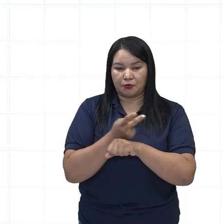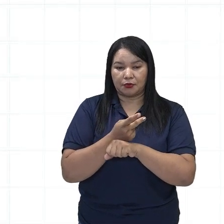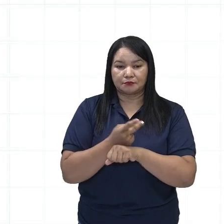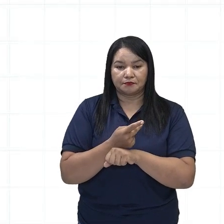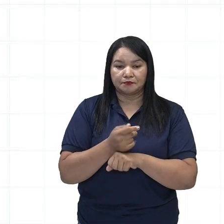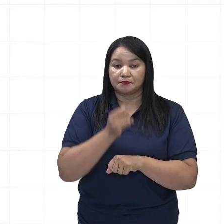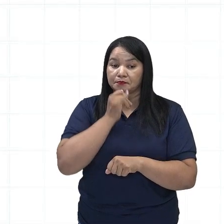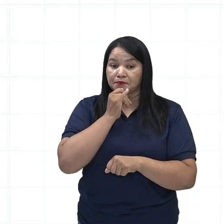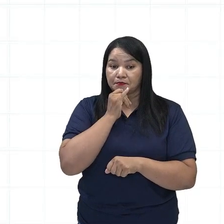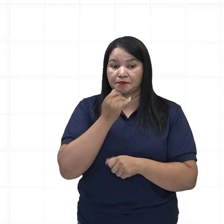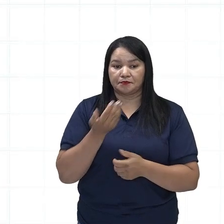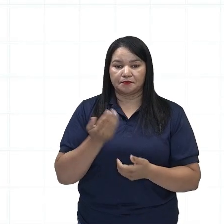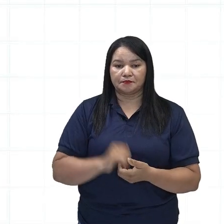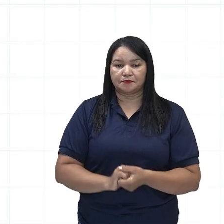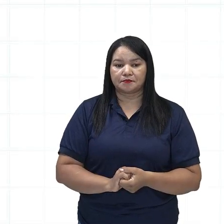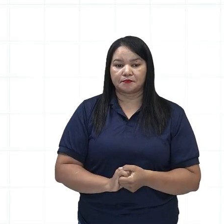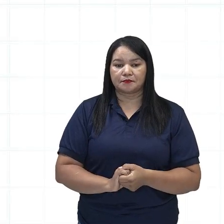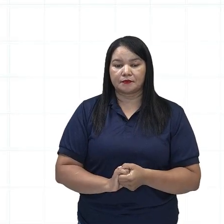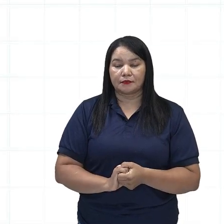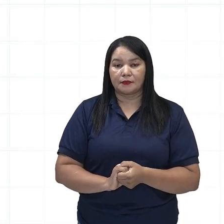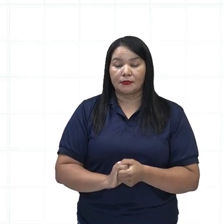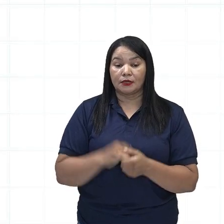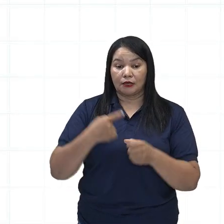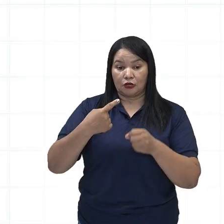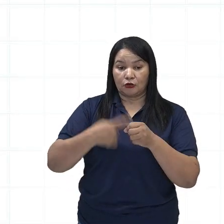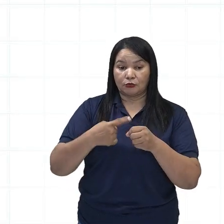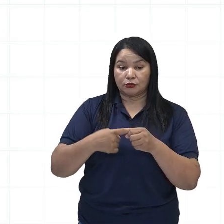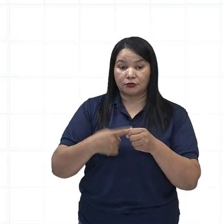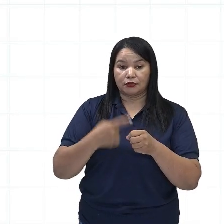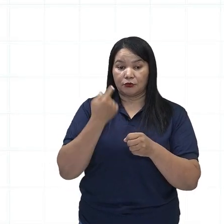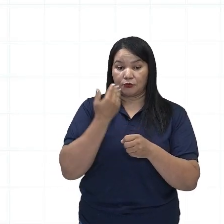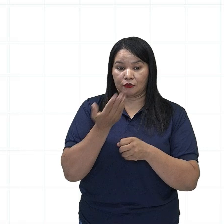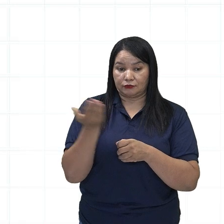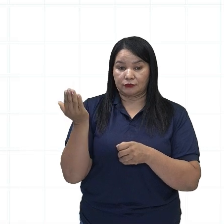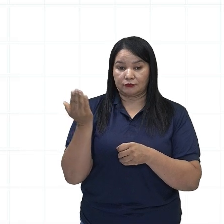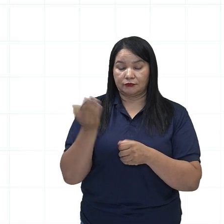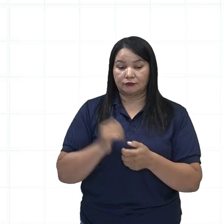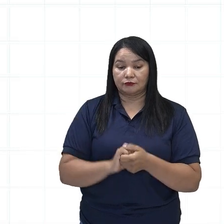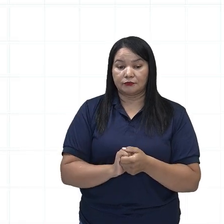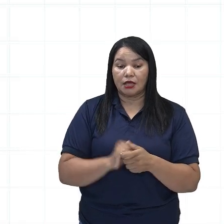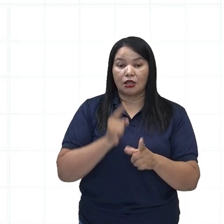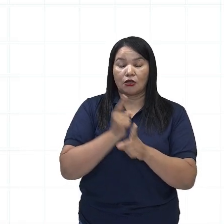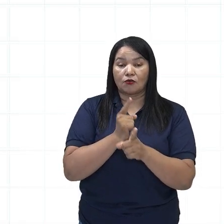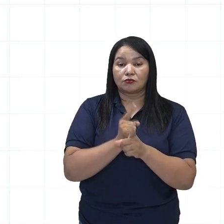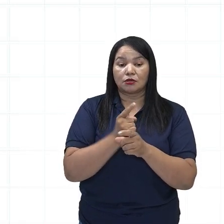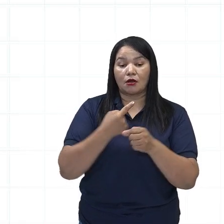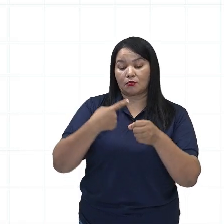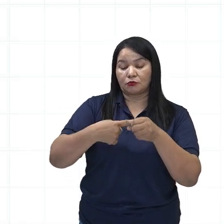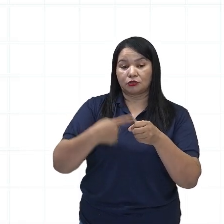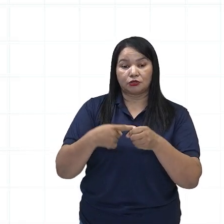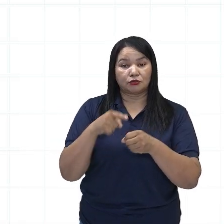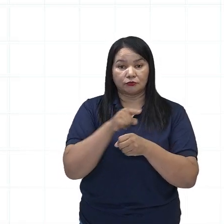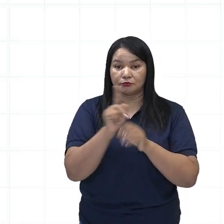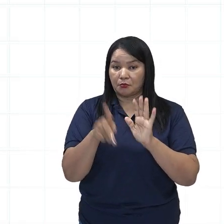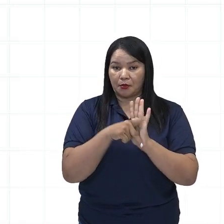aqui. Clique em município, selecione o município a qual vocês